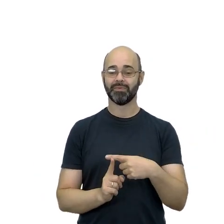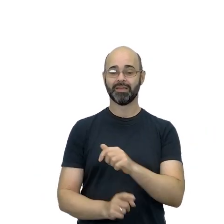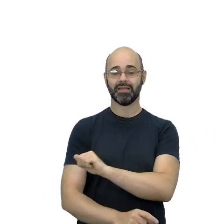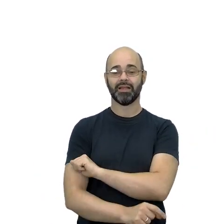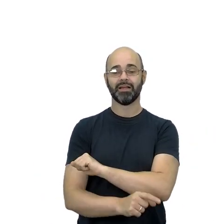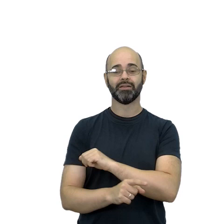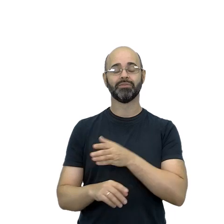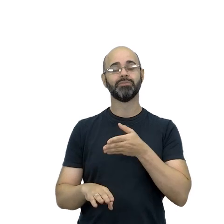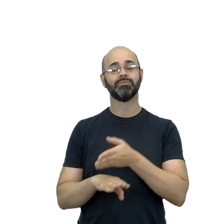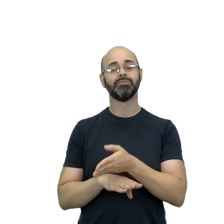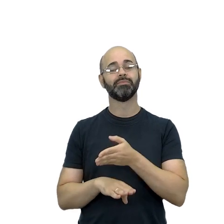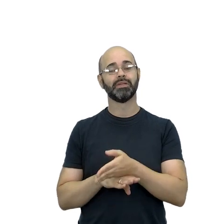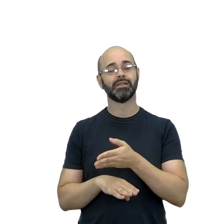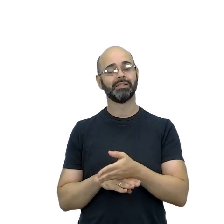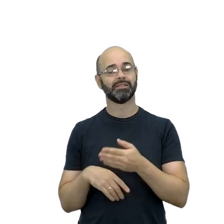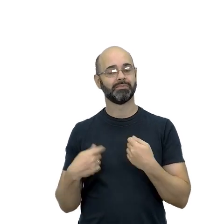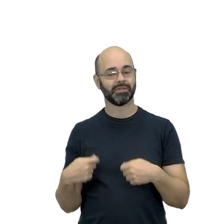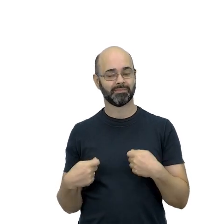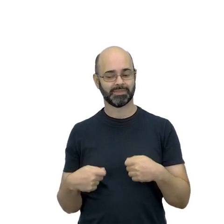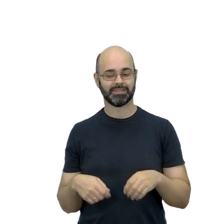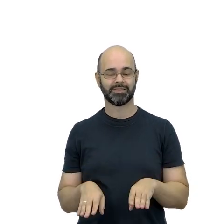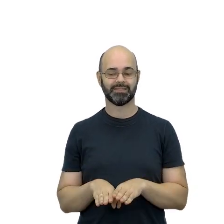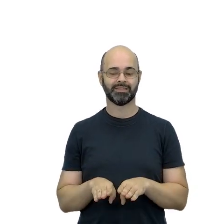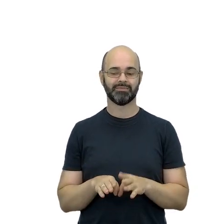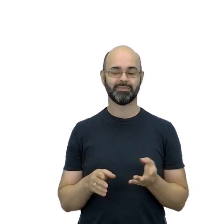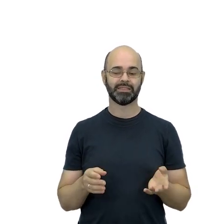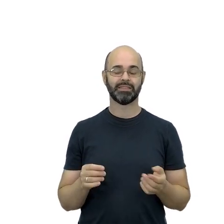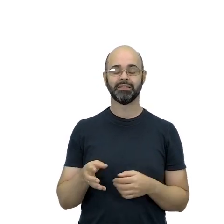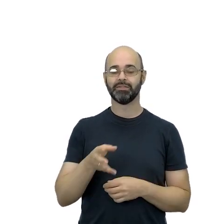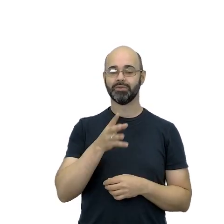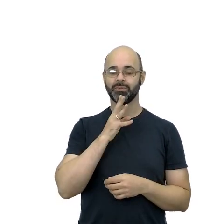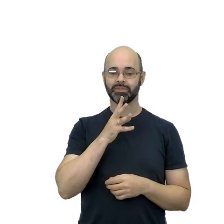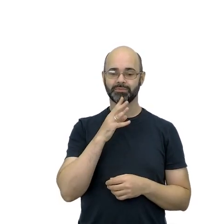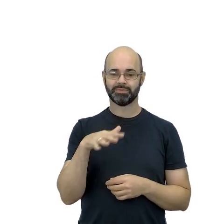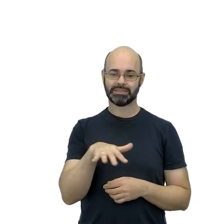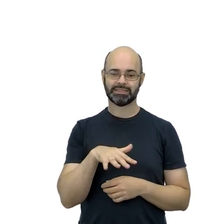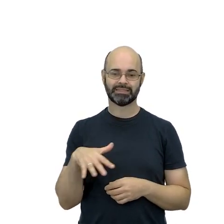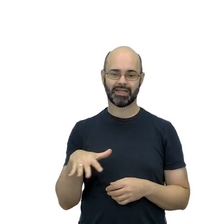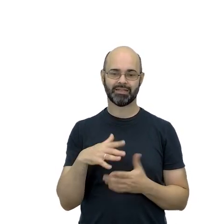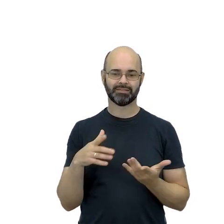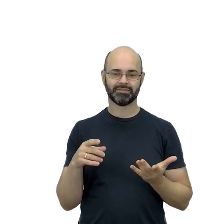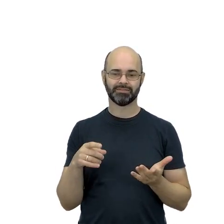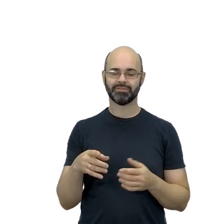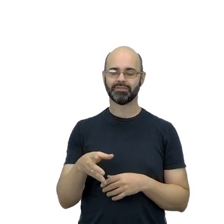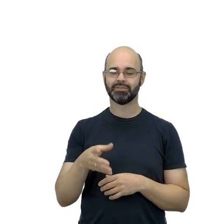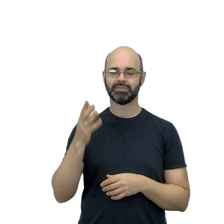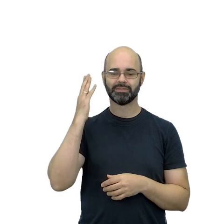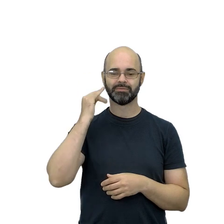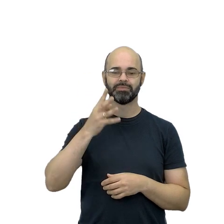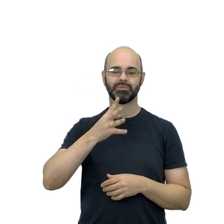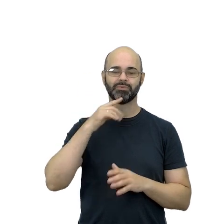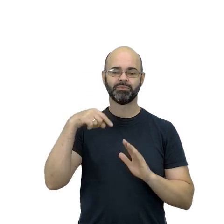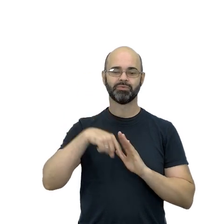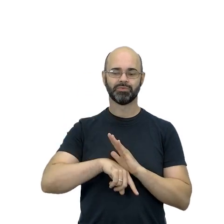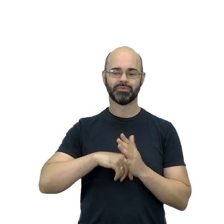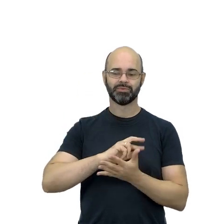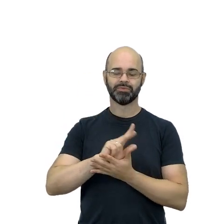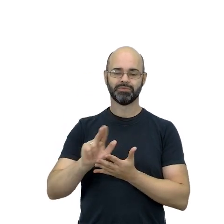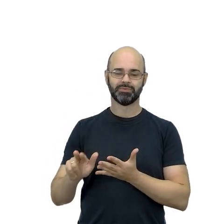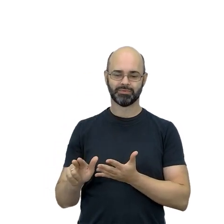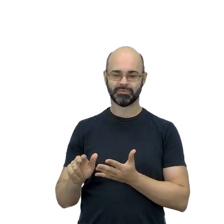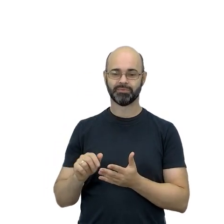desse processo, e fazendo aí conexões com as áreas do conhecimento, formando uma rede de saberes. E essas pesquisas e